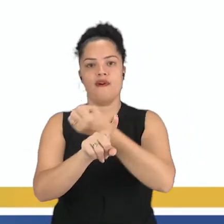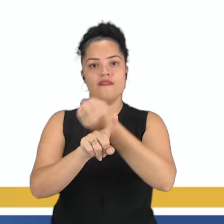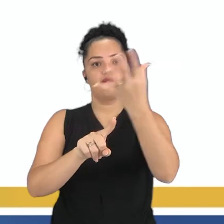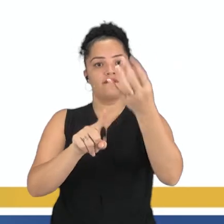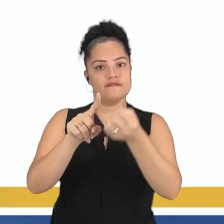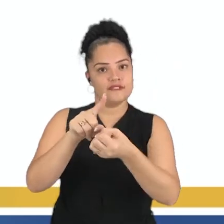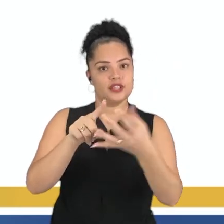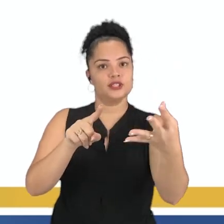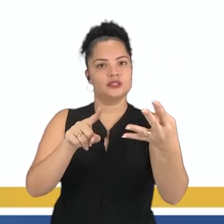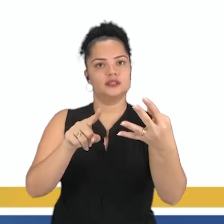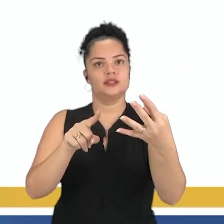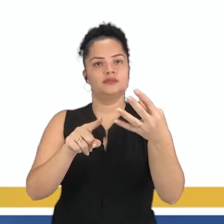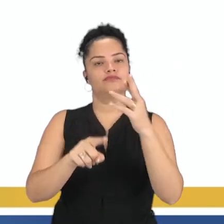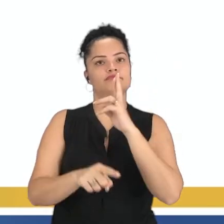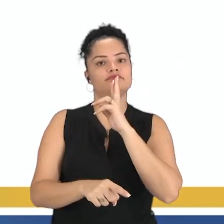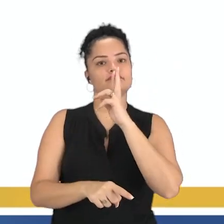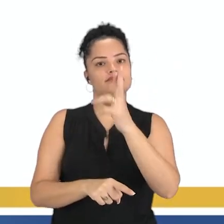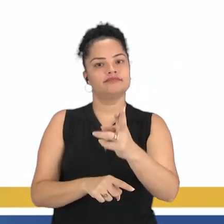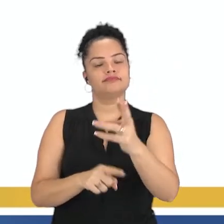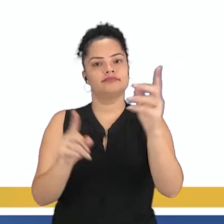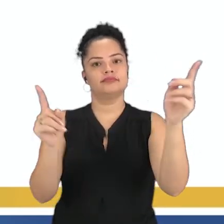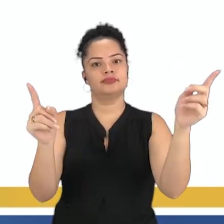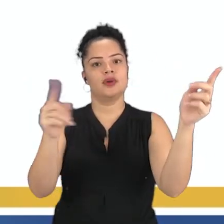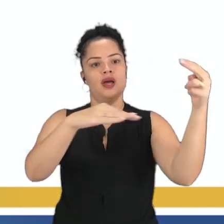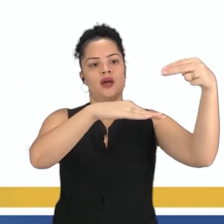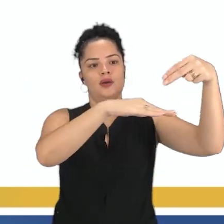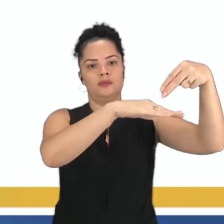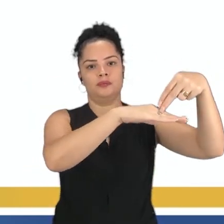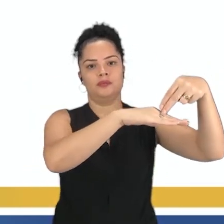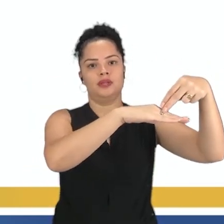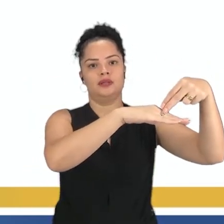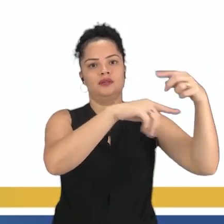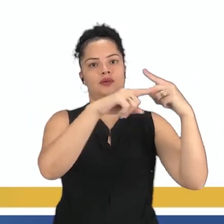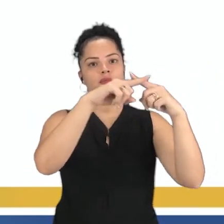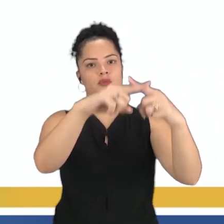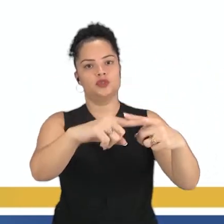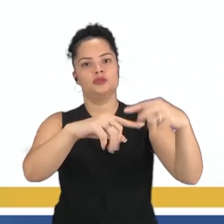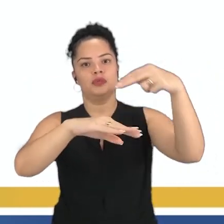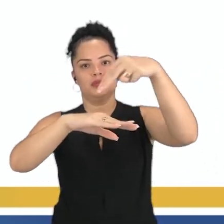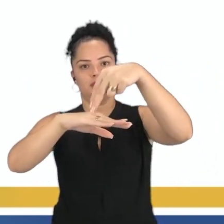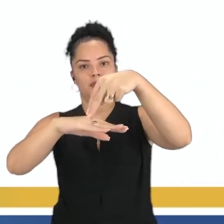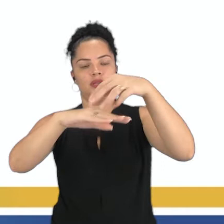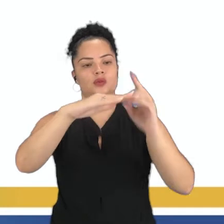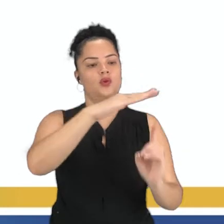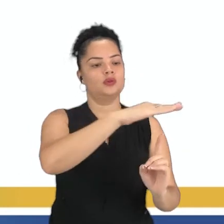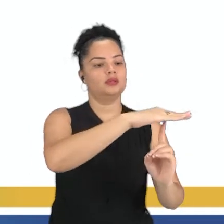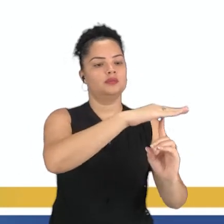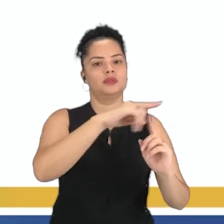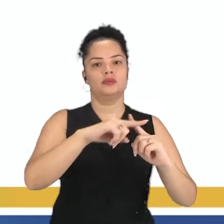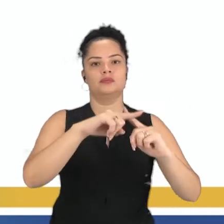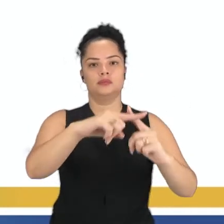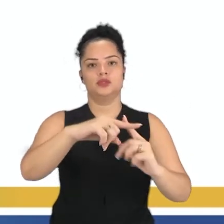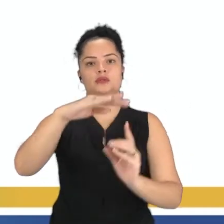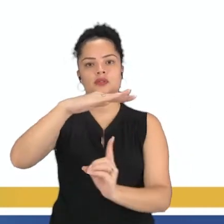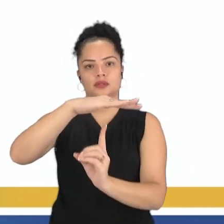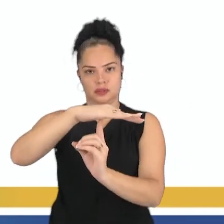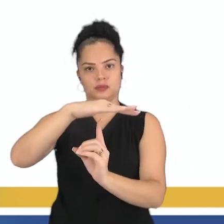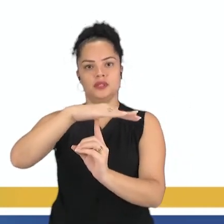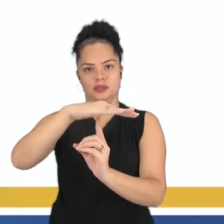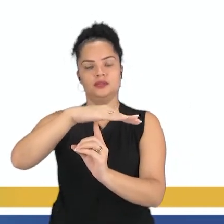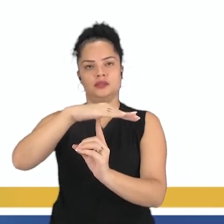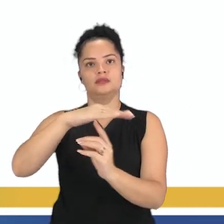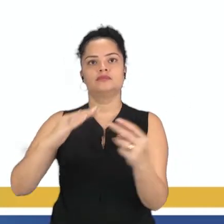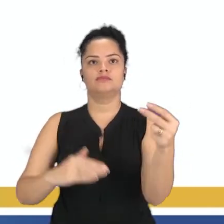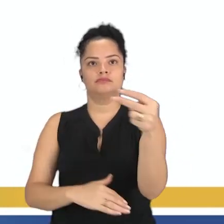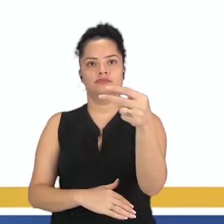frações. E agora o que eu faço? Numerador vezes numerador, denominador vezes denominador. Quanto que é